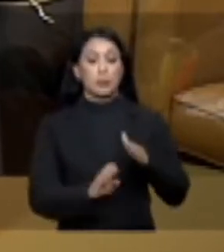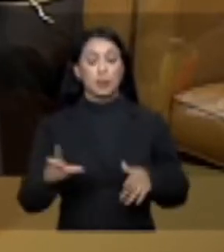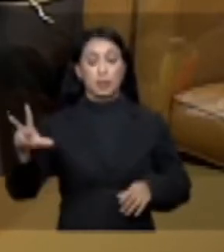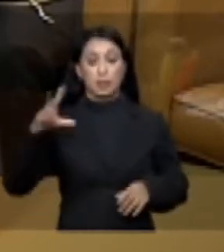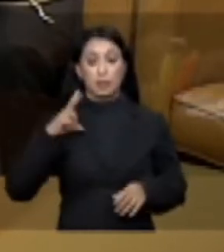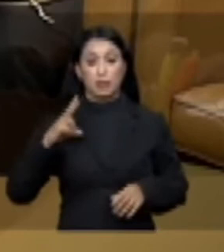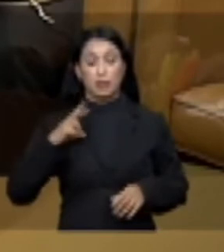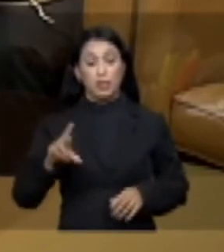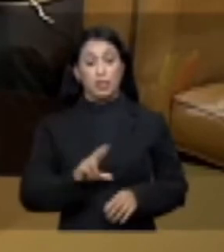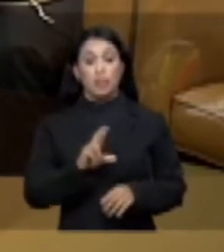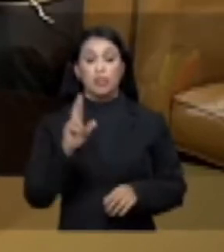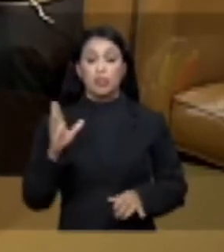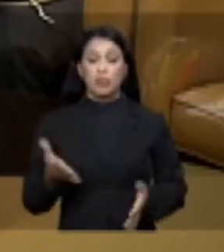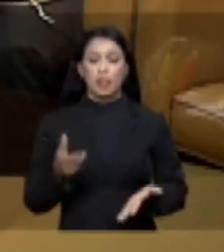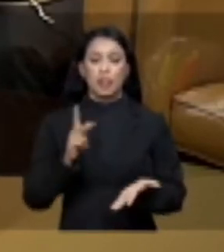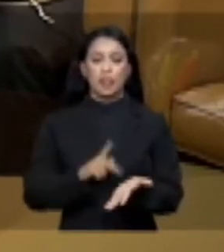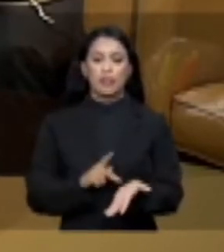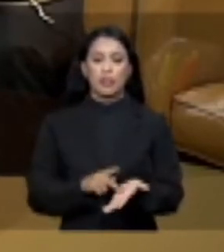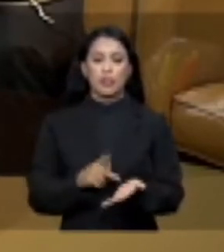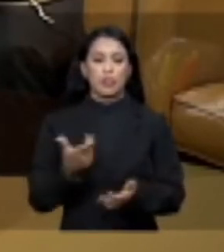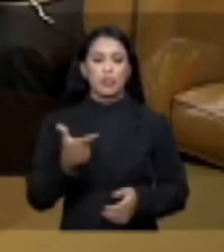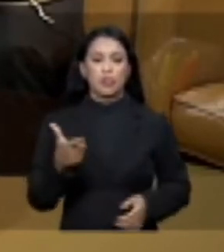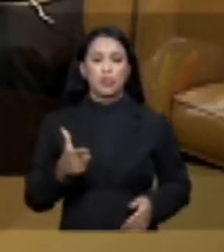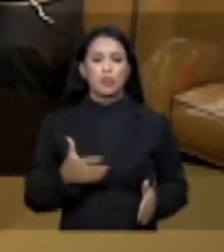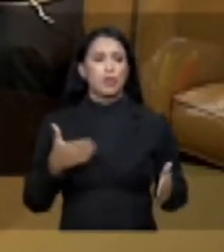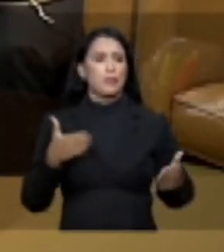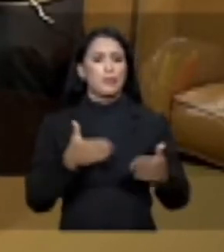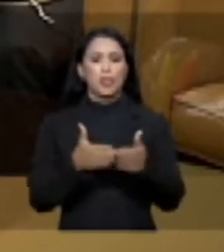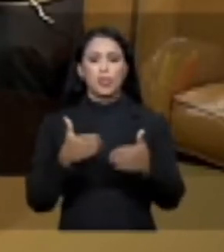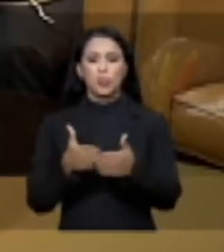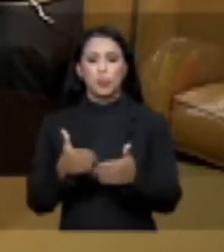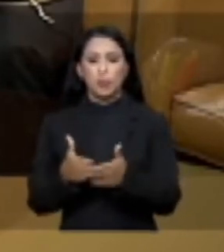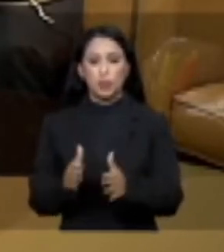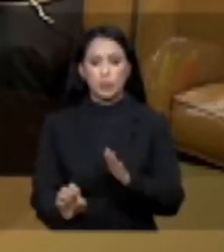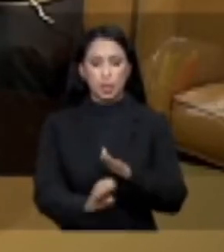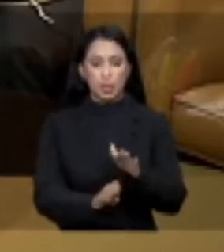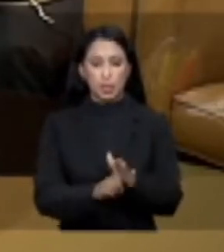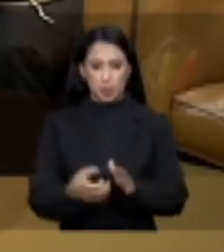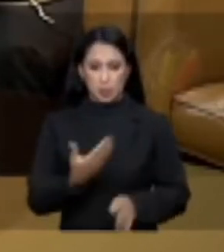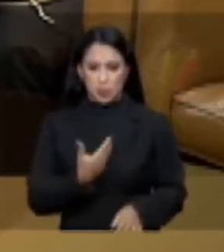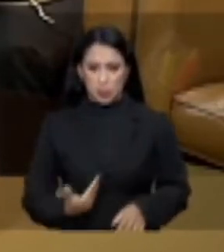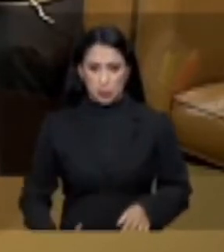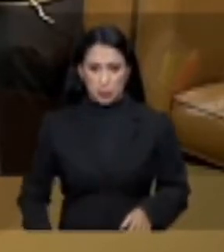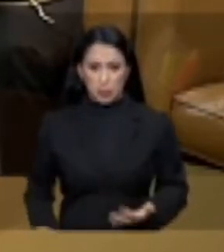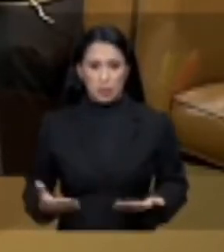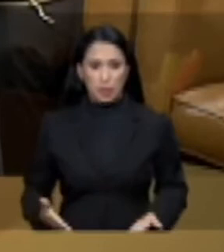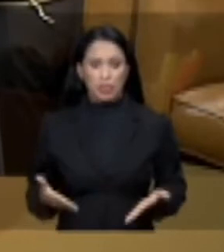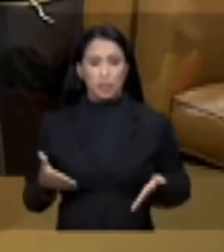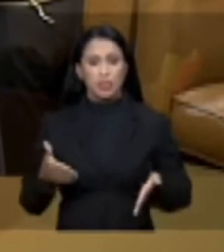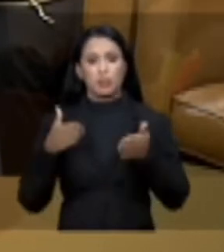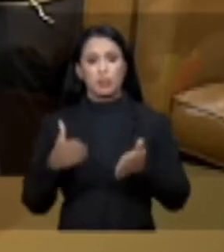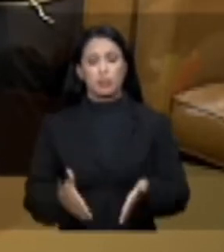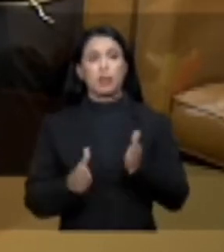Muito ao contrário, na verdade, não há nenhum impedimento a que essas empresas públicas participem dos